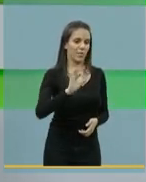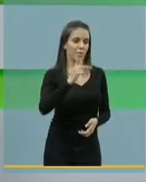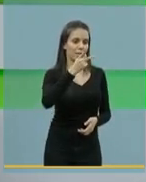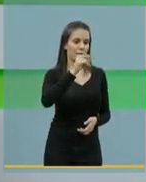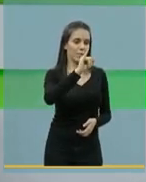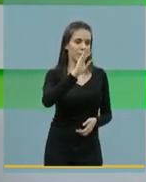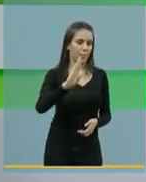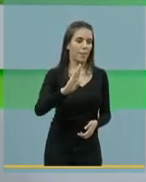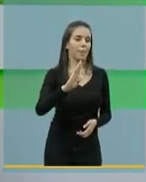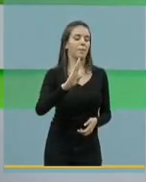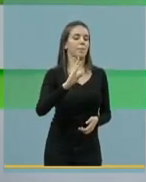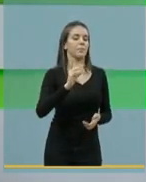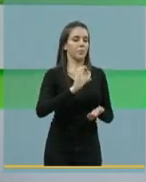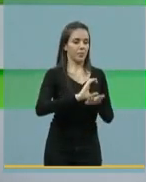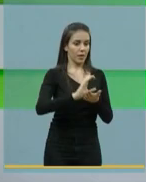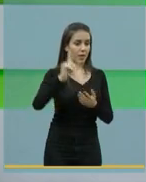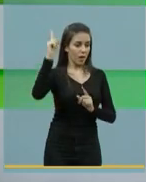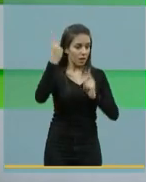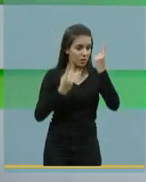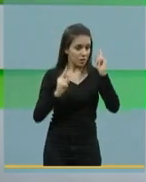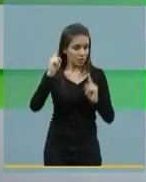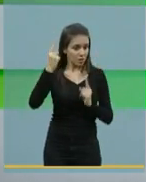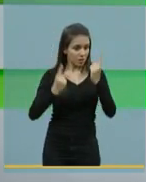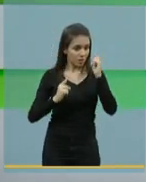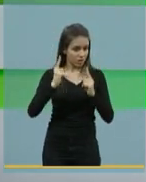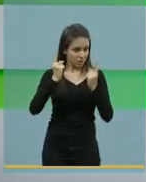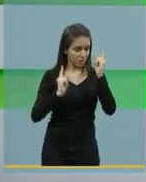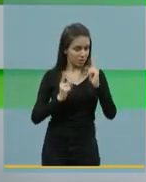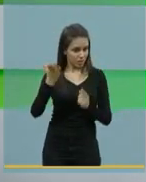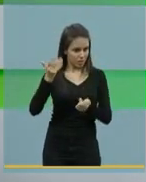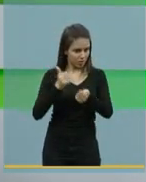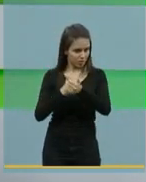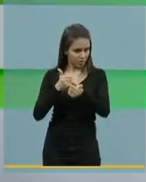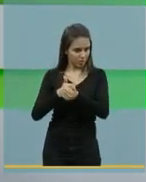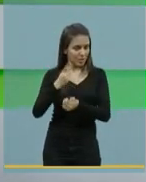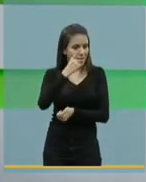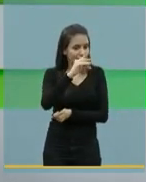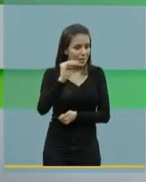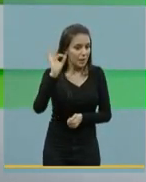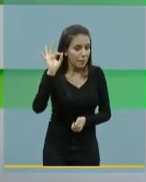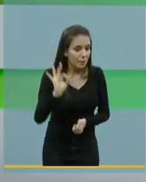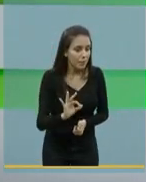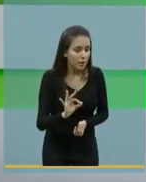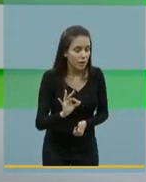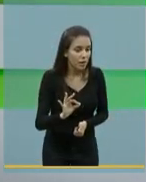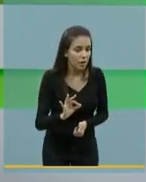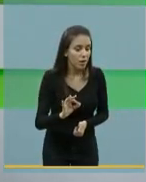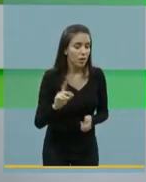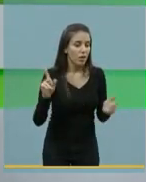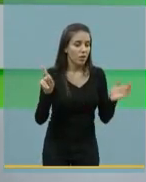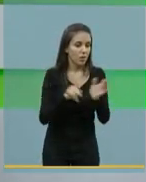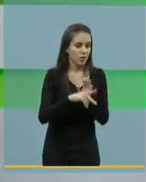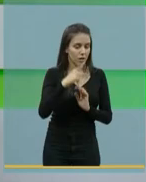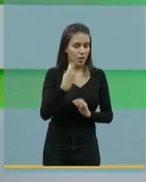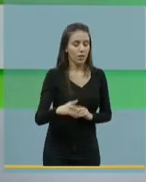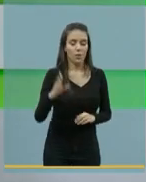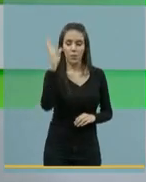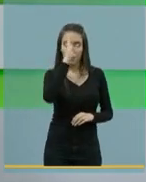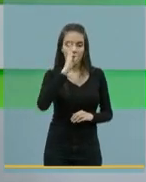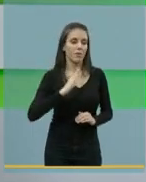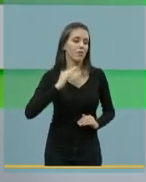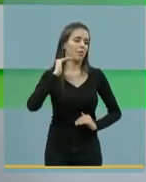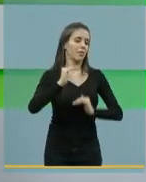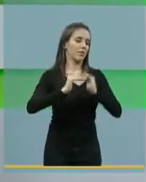oferecimento de crédito o chile aqui do lado tem mais de 100% crédito é central para o país voltar a crescer